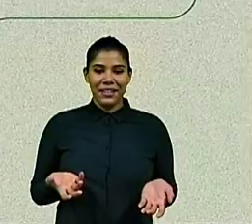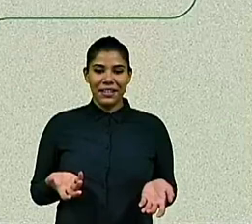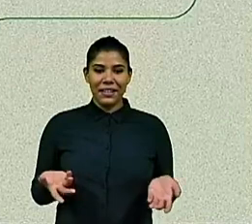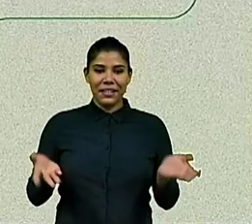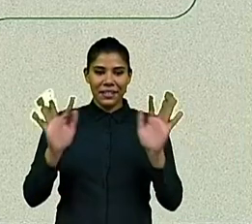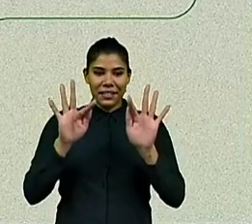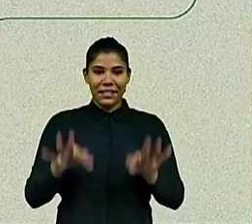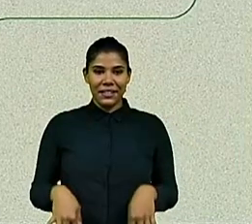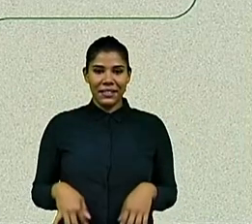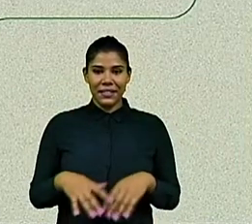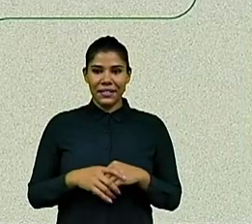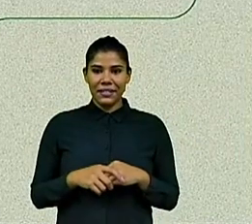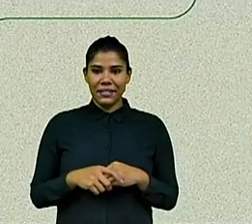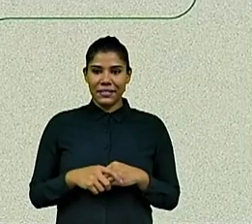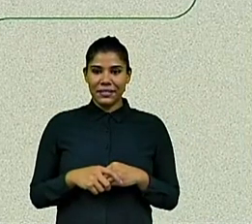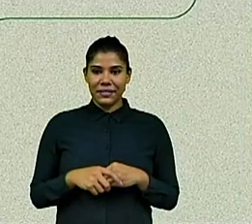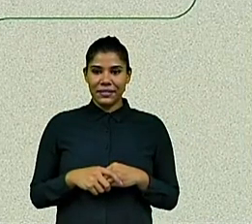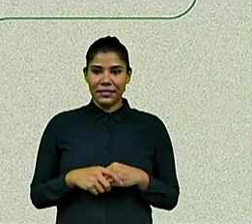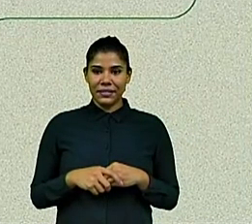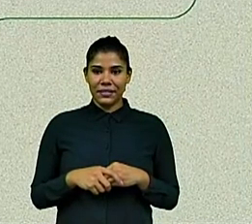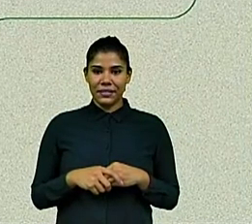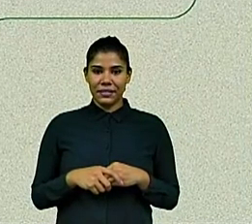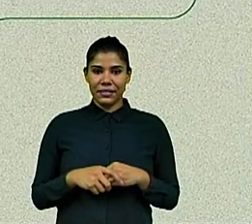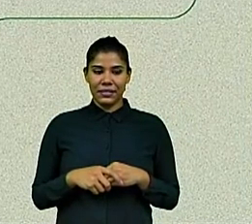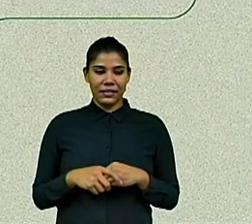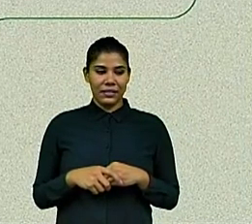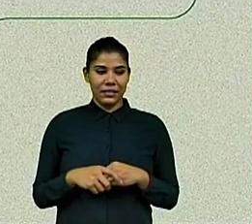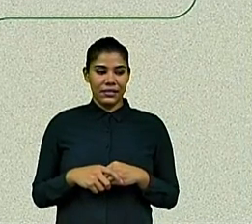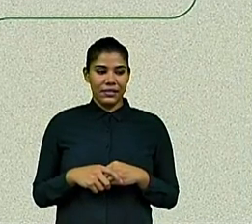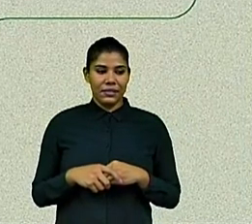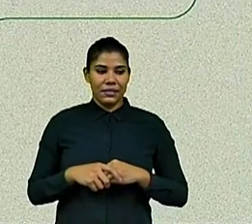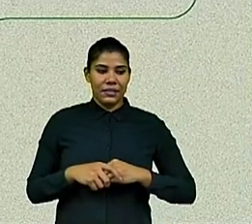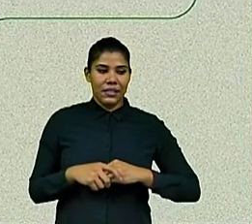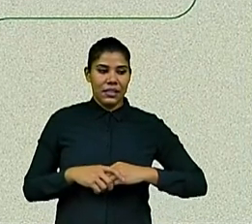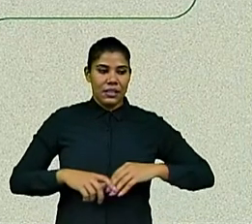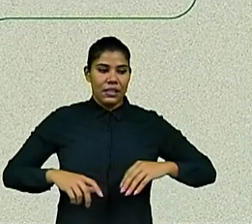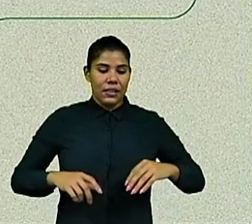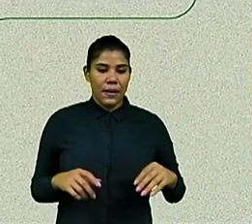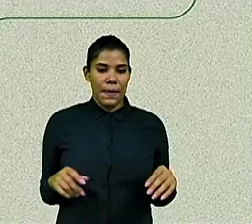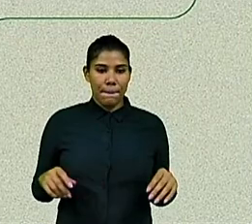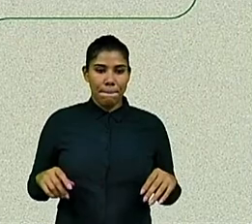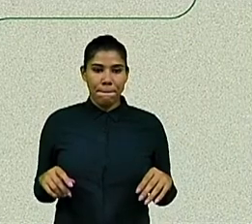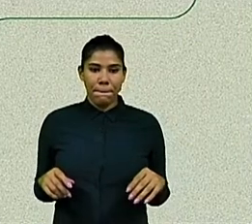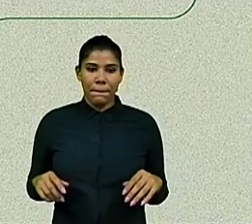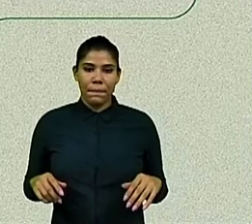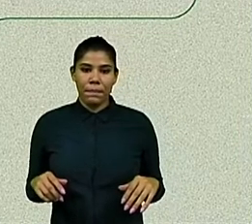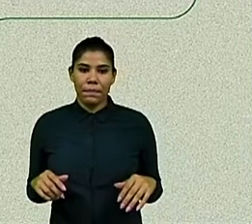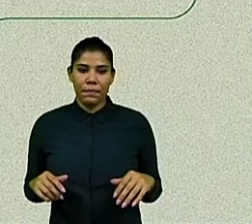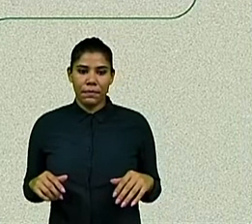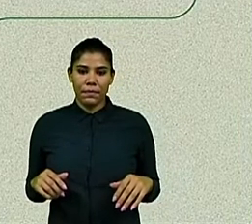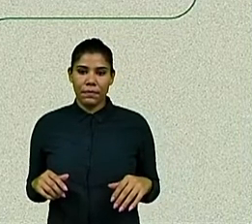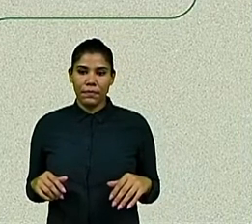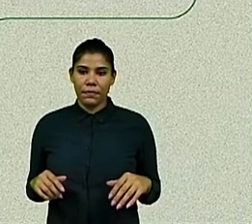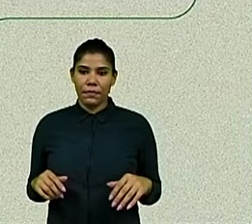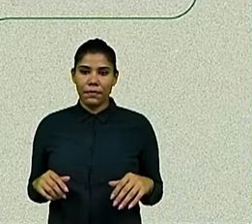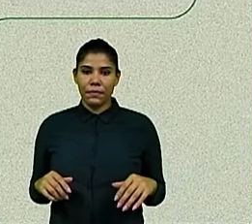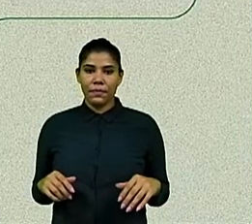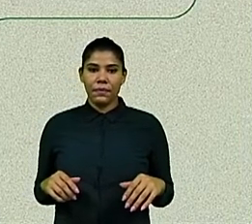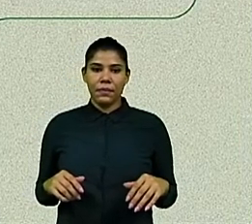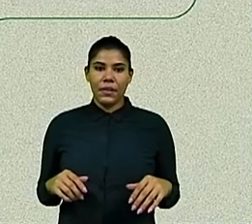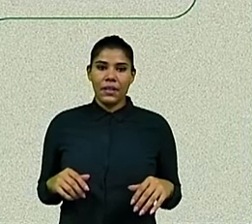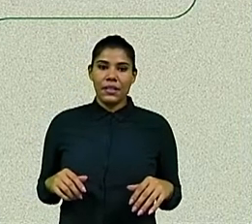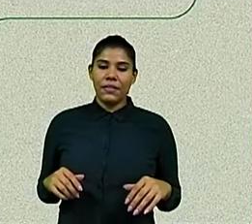a gente tem então o governo de Luiz Inácio Lula da Silva de